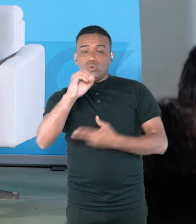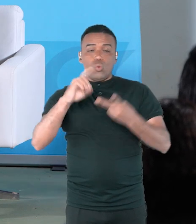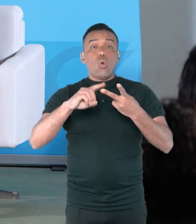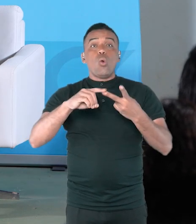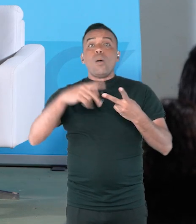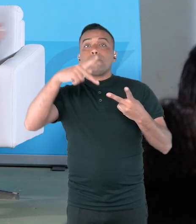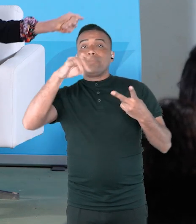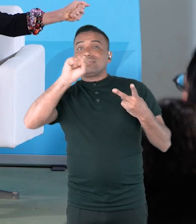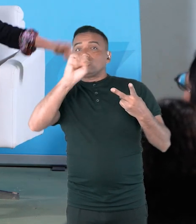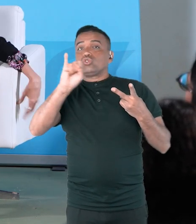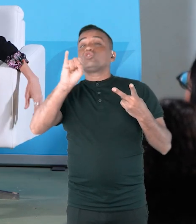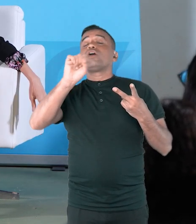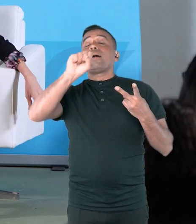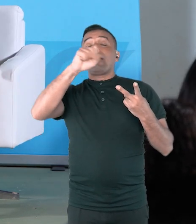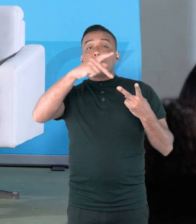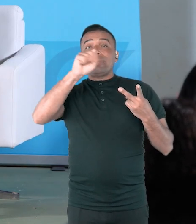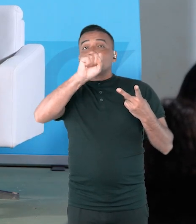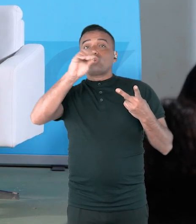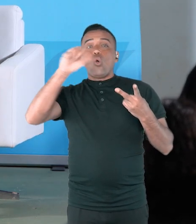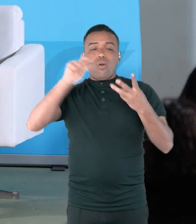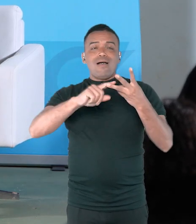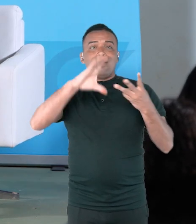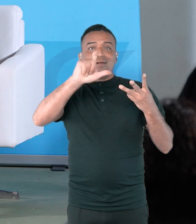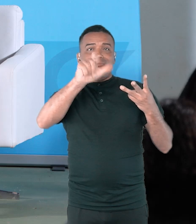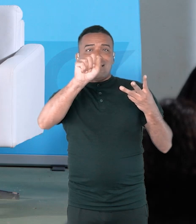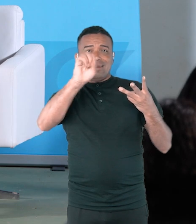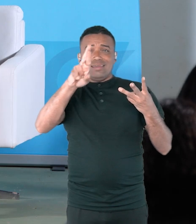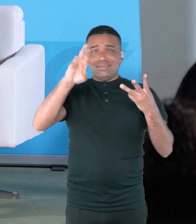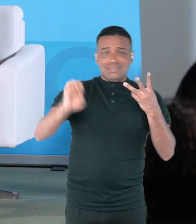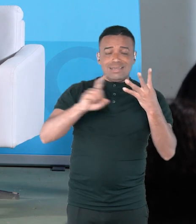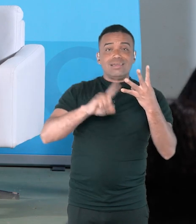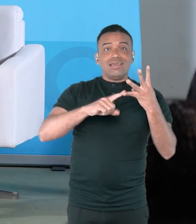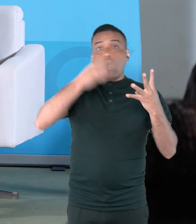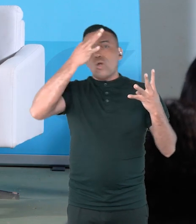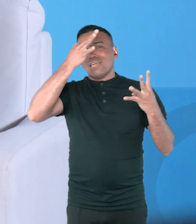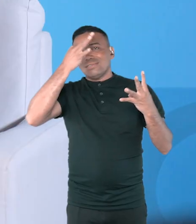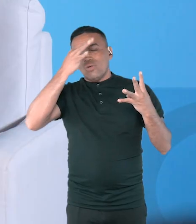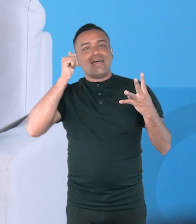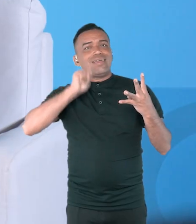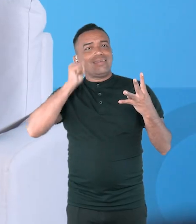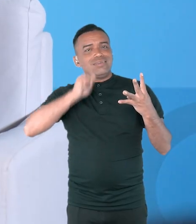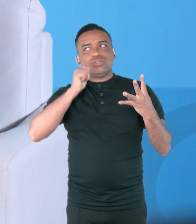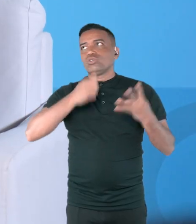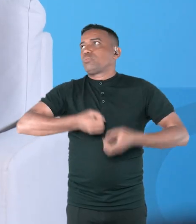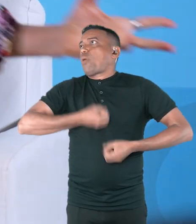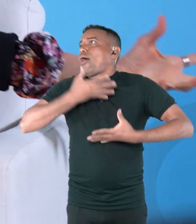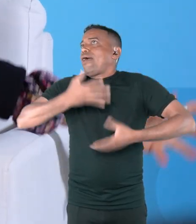Pessoa, um conto da Clarice, a Conceição Evaristo, aquele conto, esses